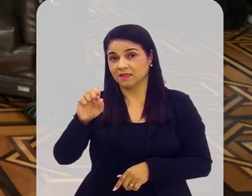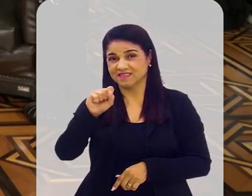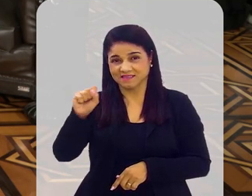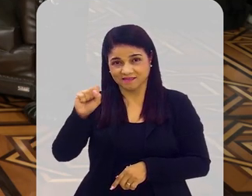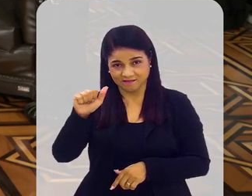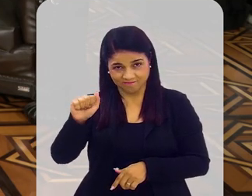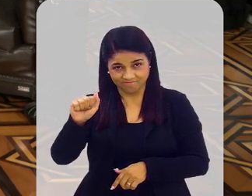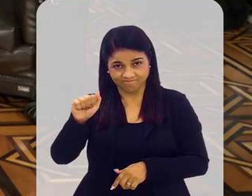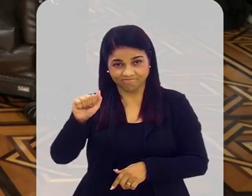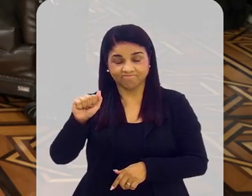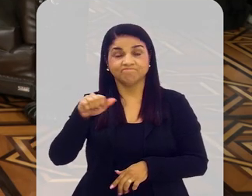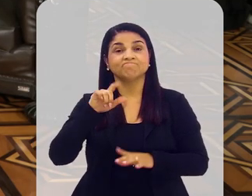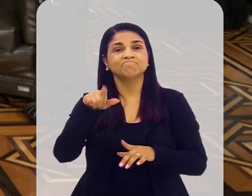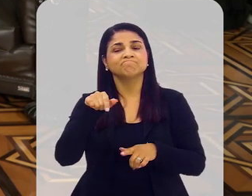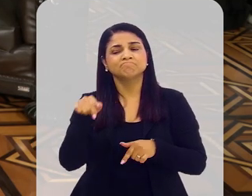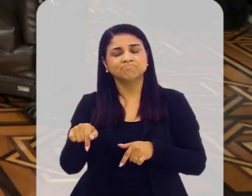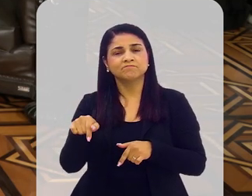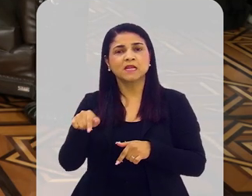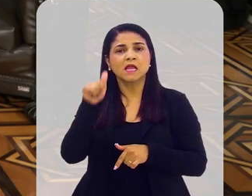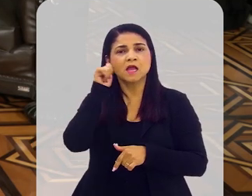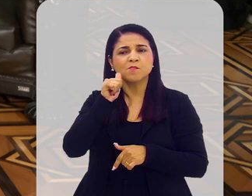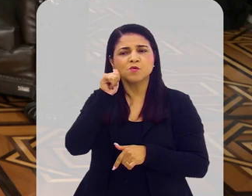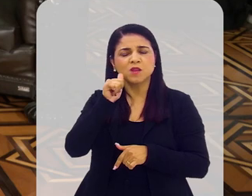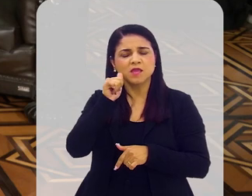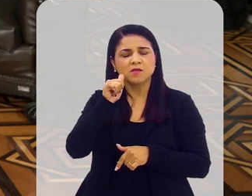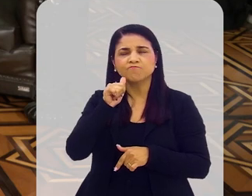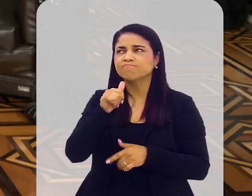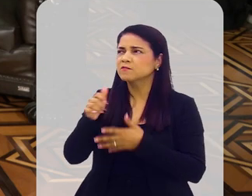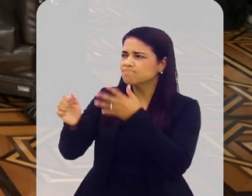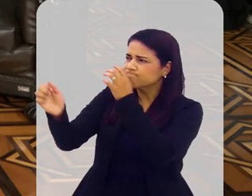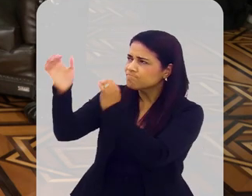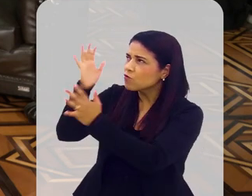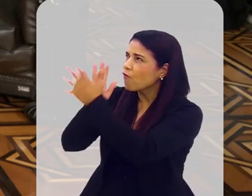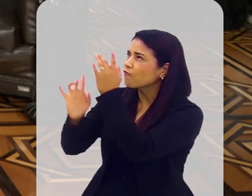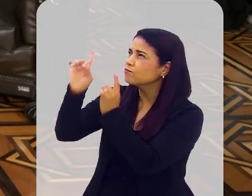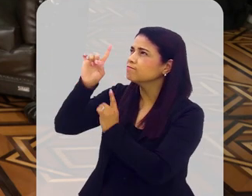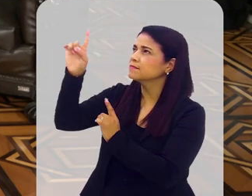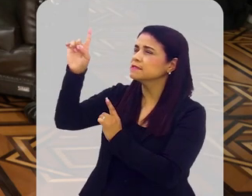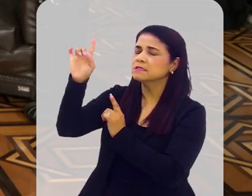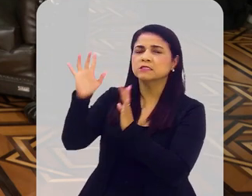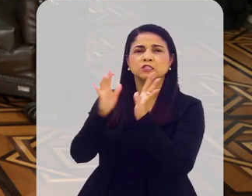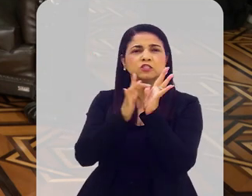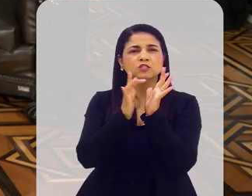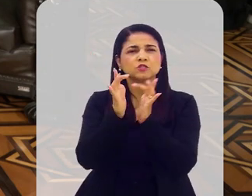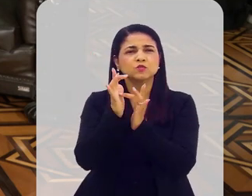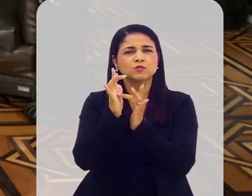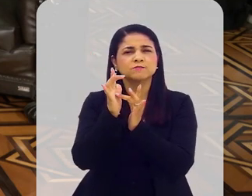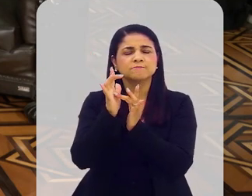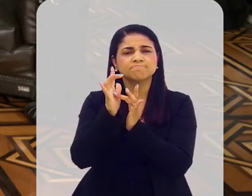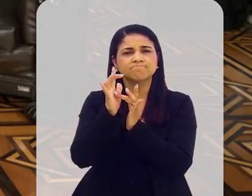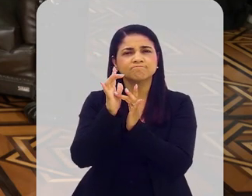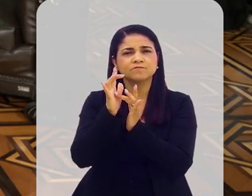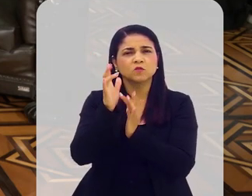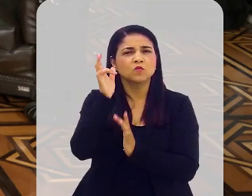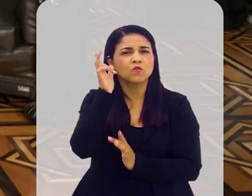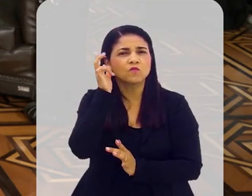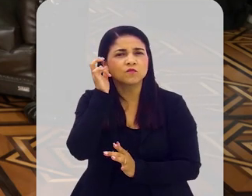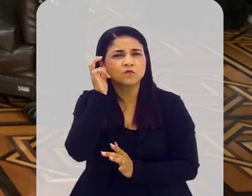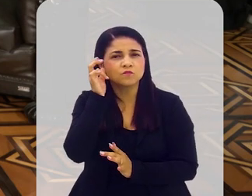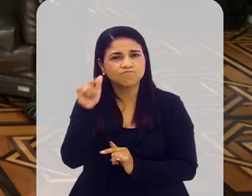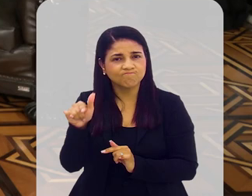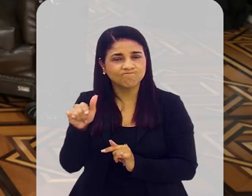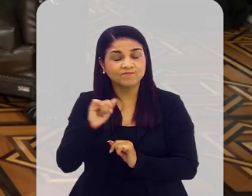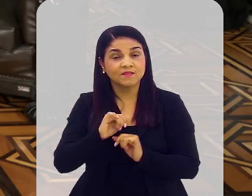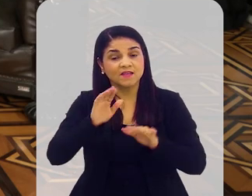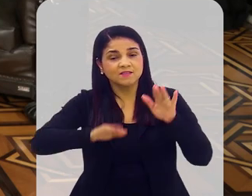compêndio dessa história. Mas ela só deu um pouquinho de ouvido o que Jesus teria para falar. E